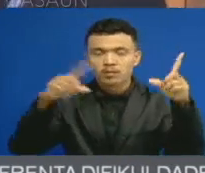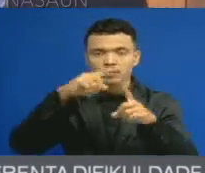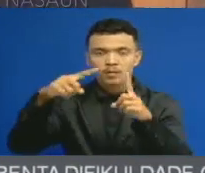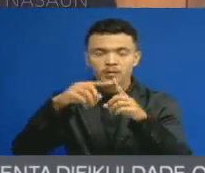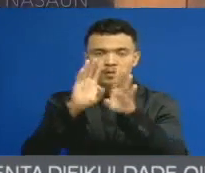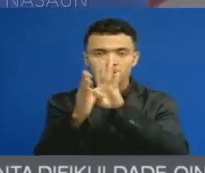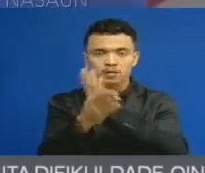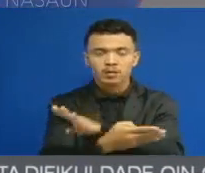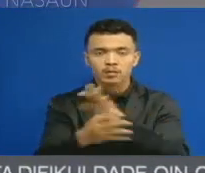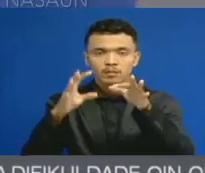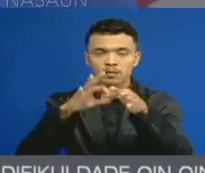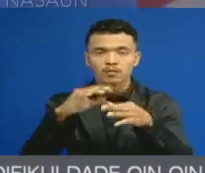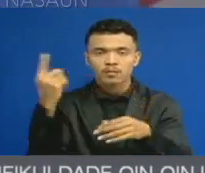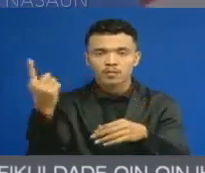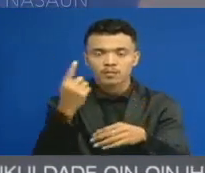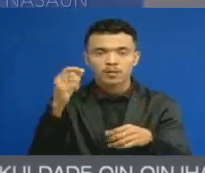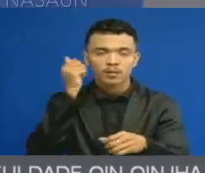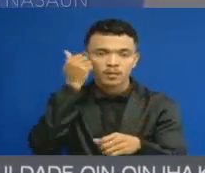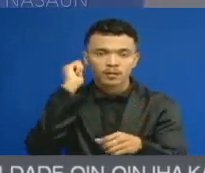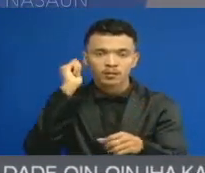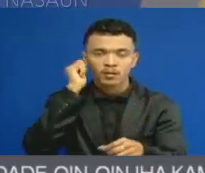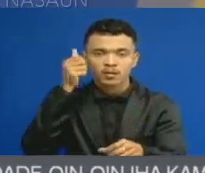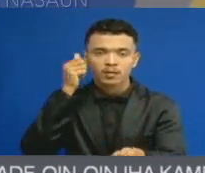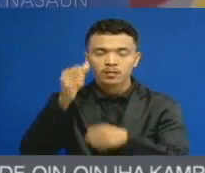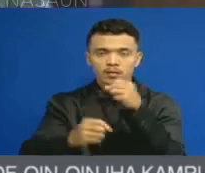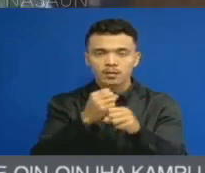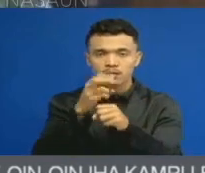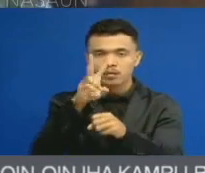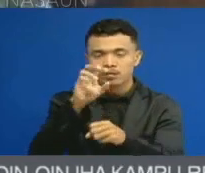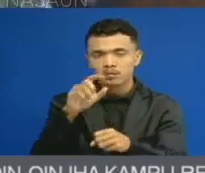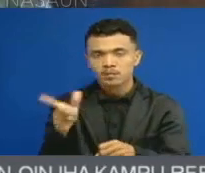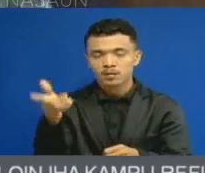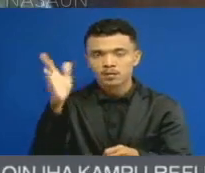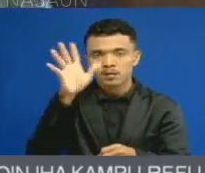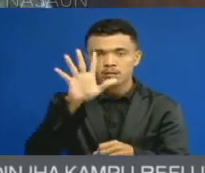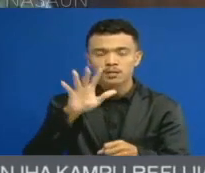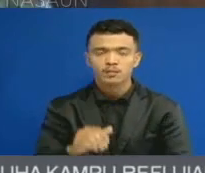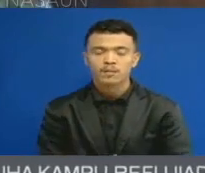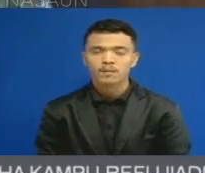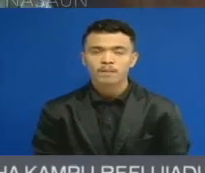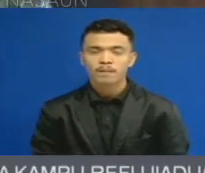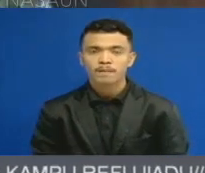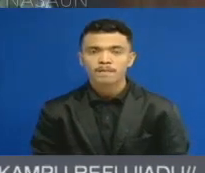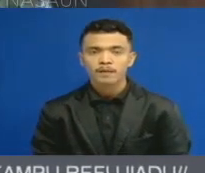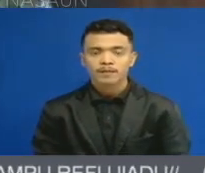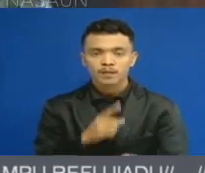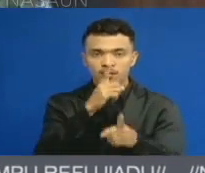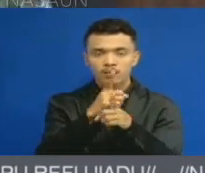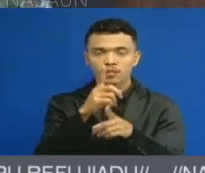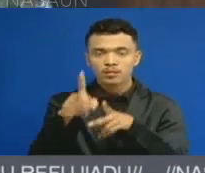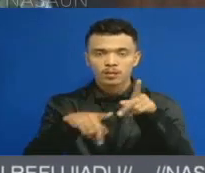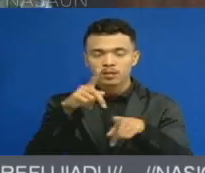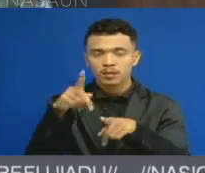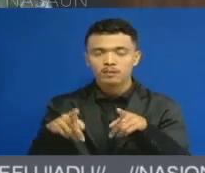membro permanente ASEAN iha tina rihundrua Ruanulo Resen Lima. Plus, problema de recursos humanos, né? Nós